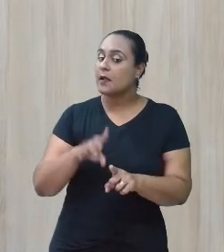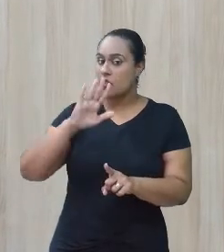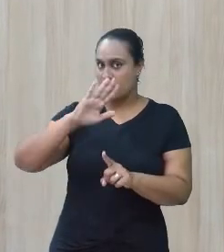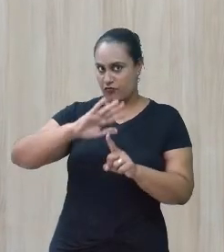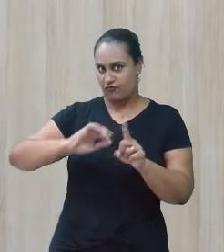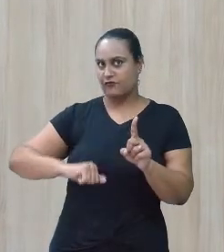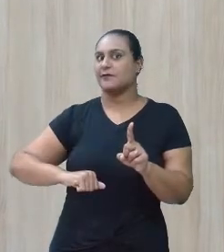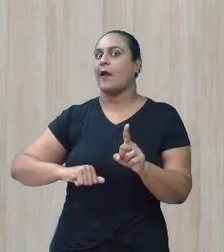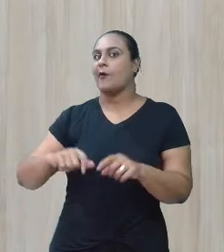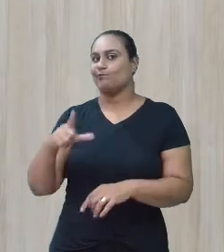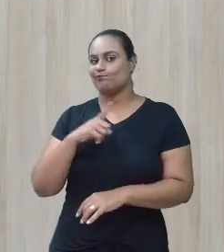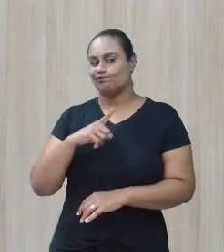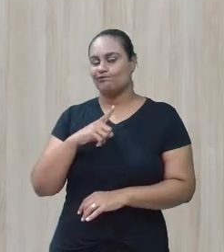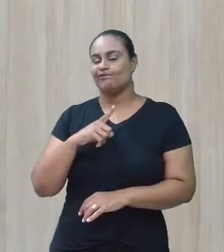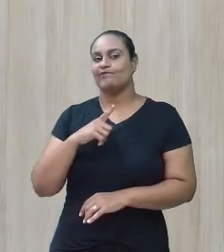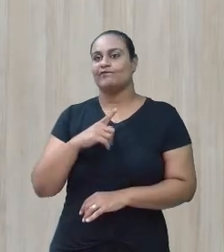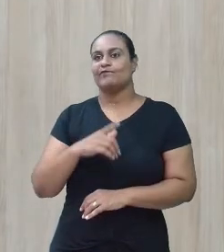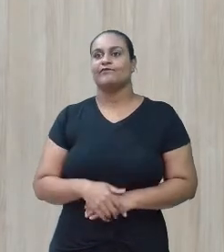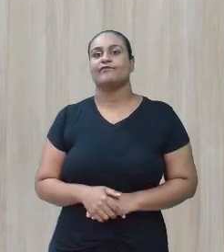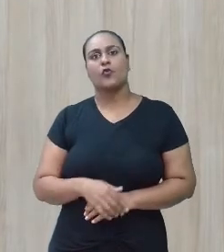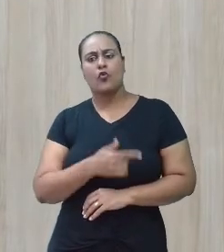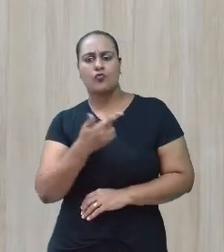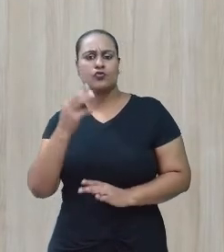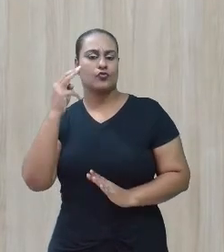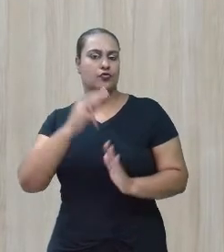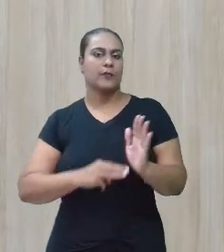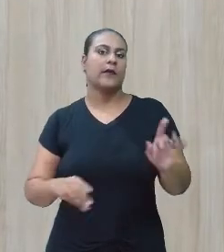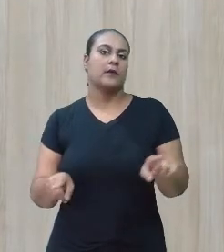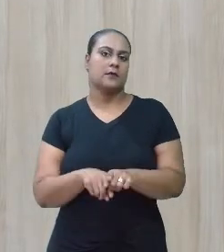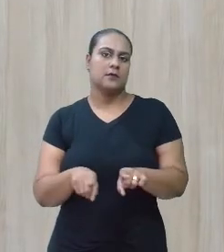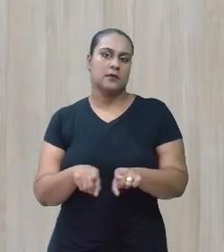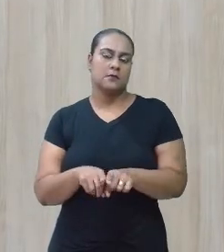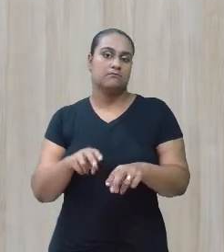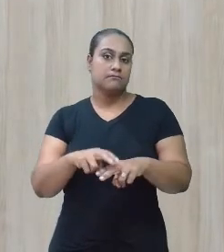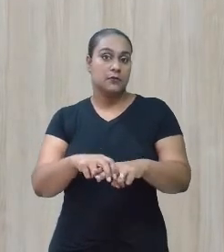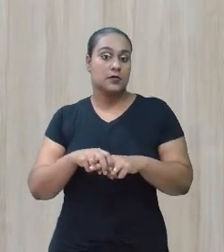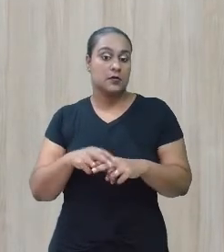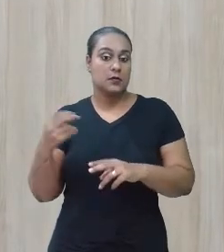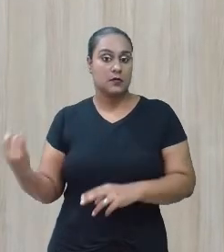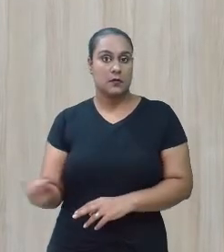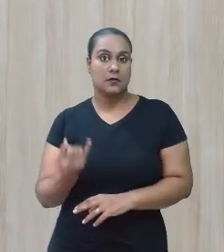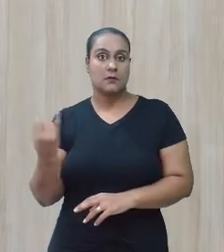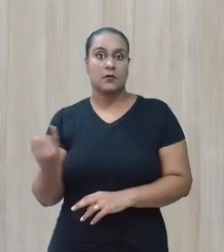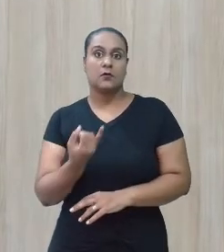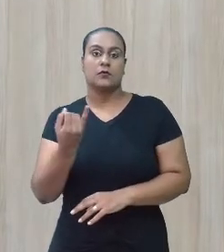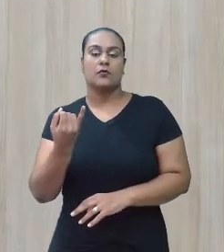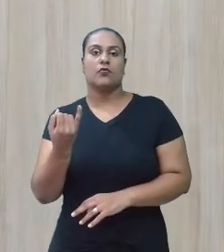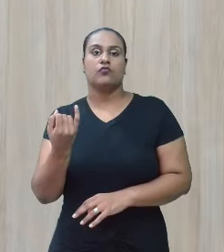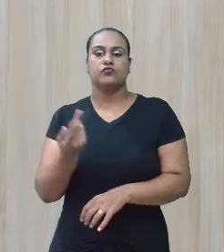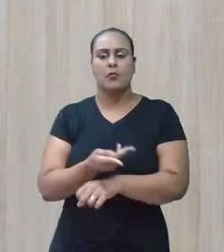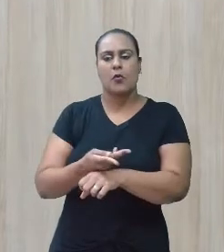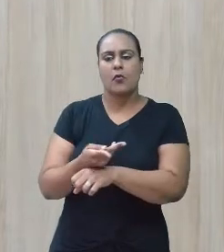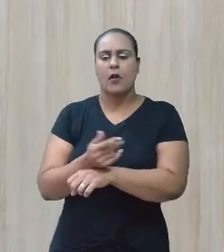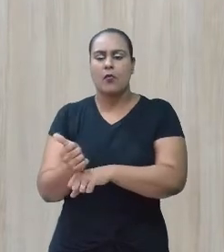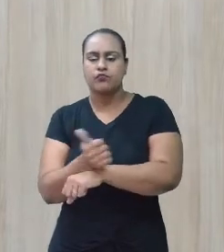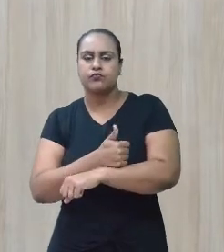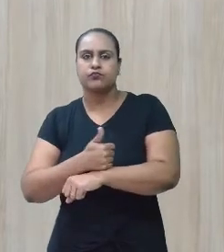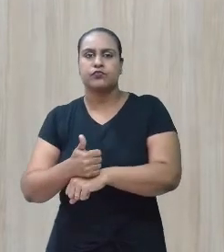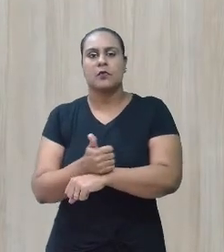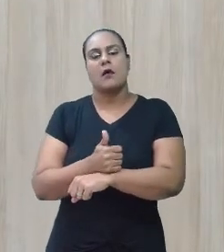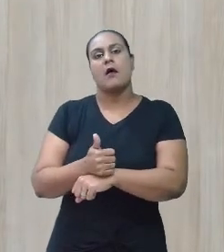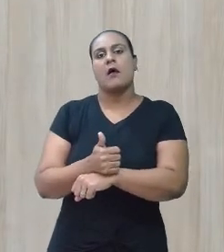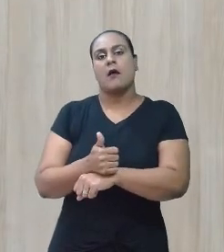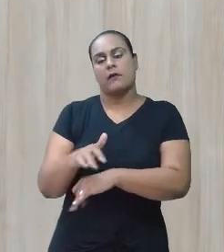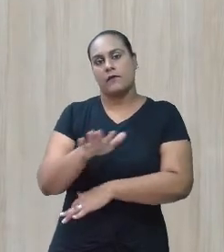tem as desvantagens, como os outros métodos também. Por isso que é importante procurar alguém que lhe oriente o